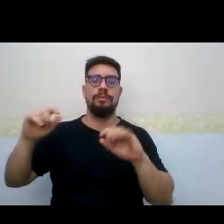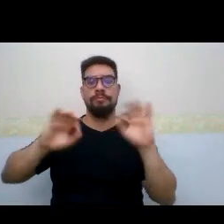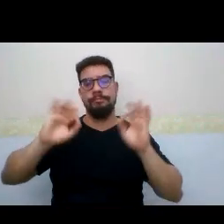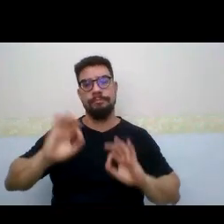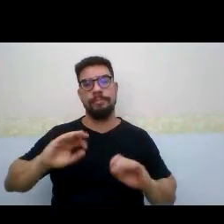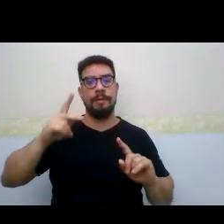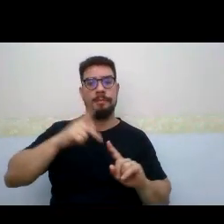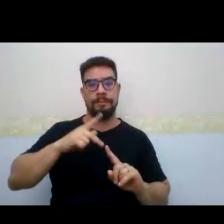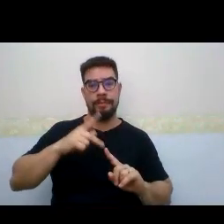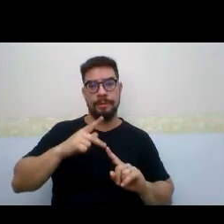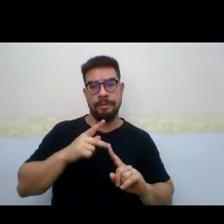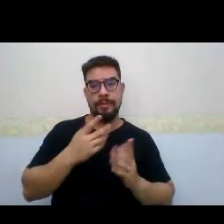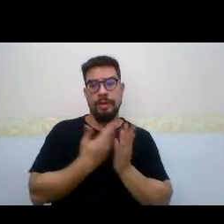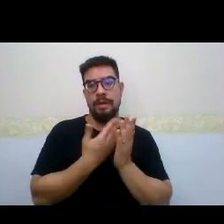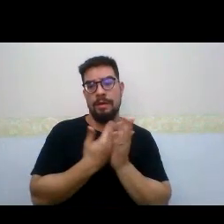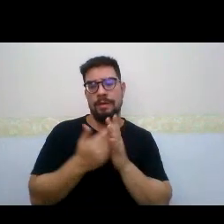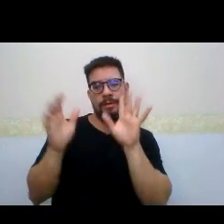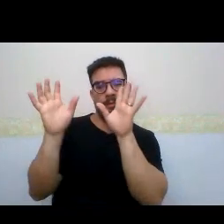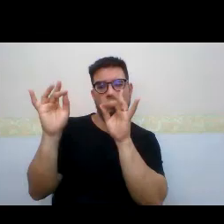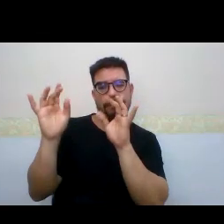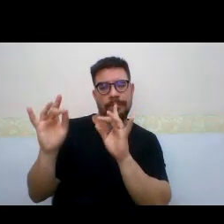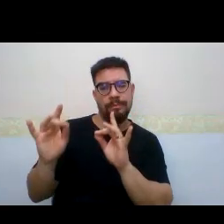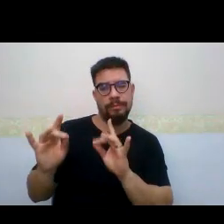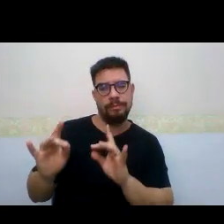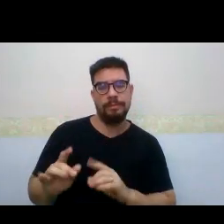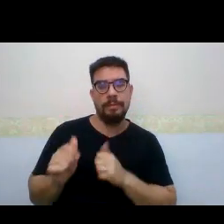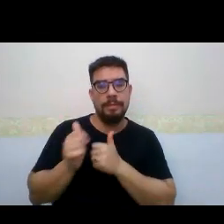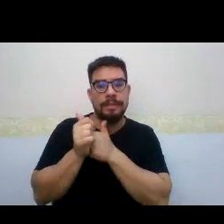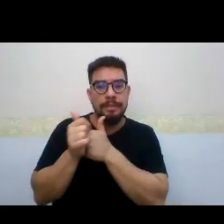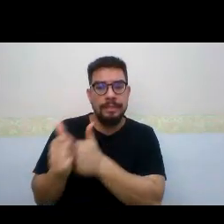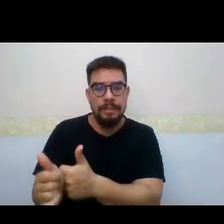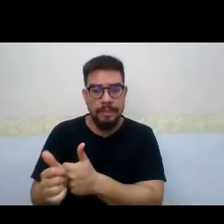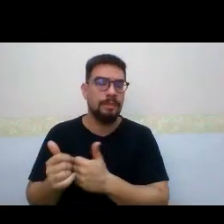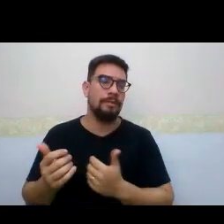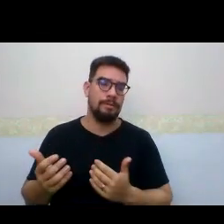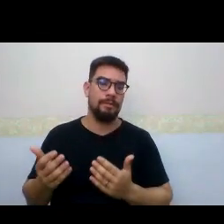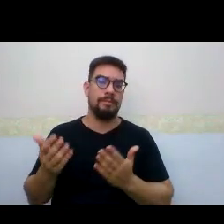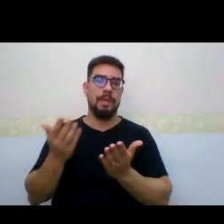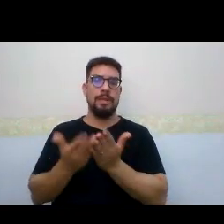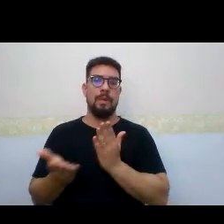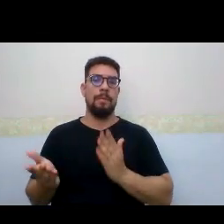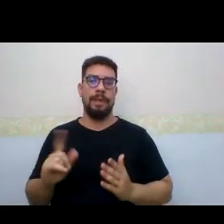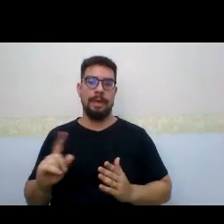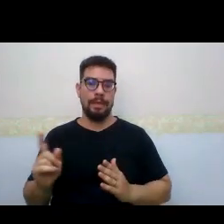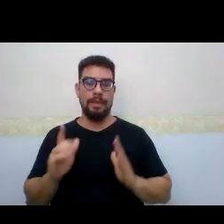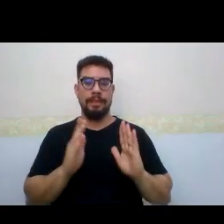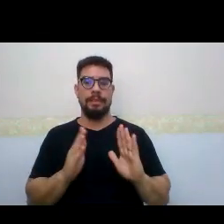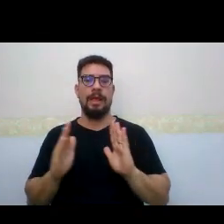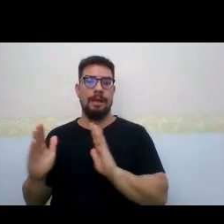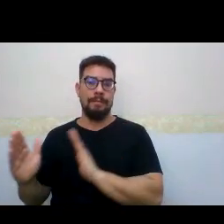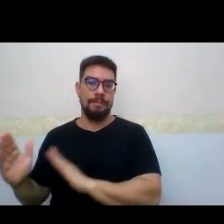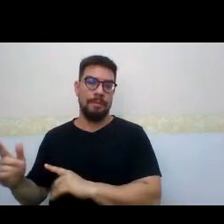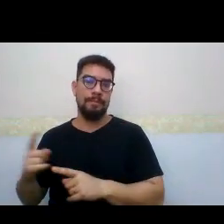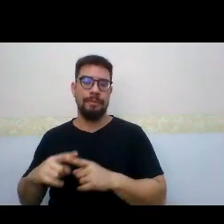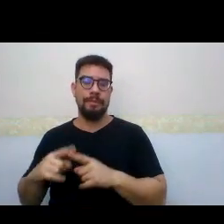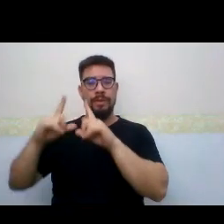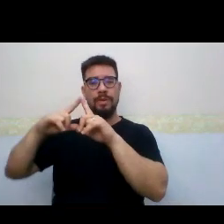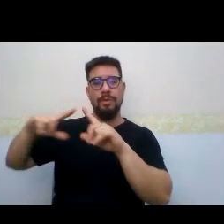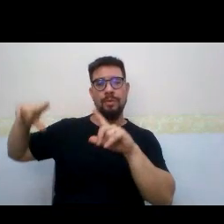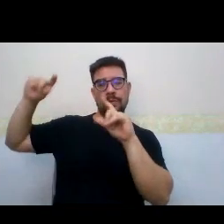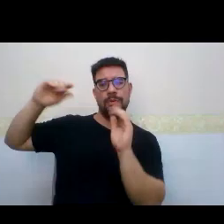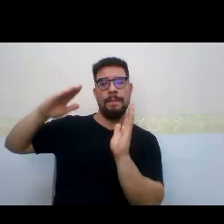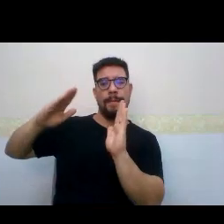bem detalhadinho, para você não perder nenhuma etapa, porque as fases da Lua, em um